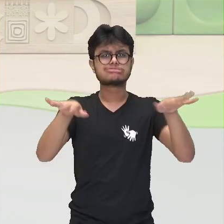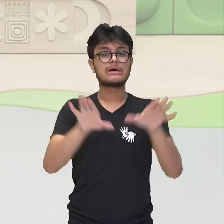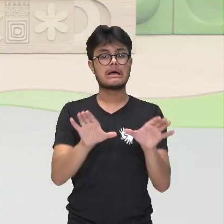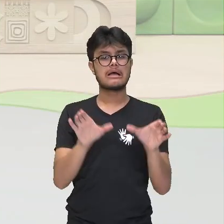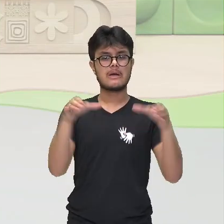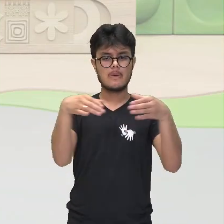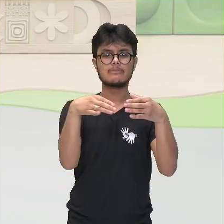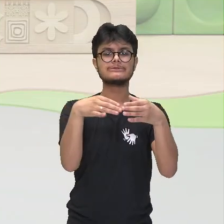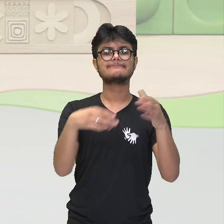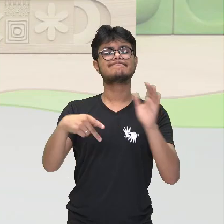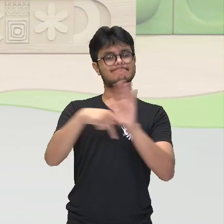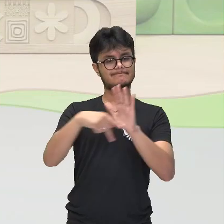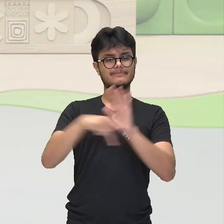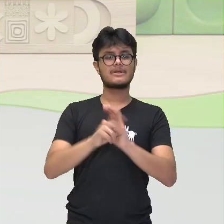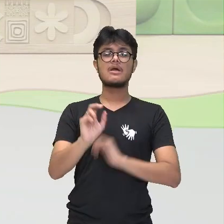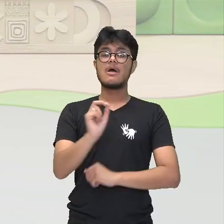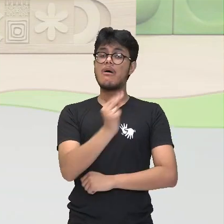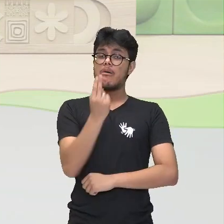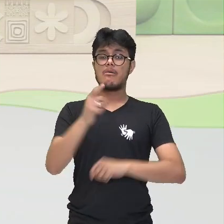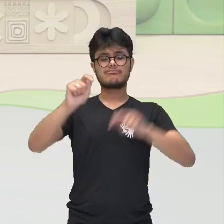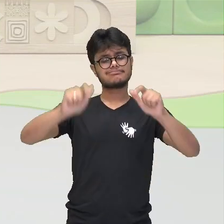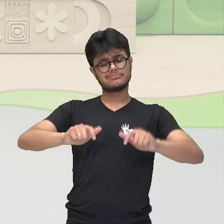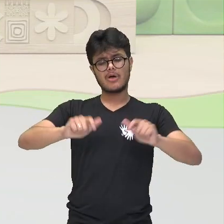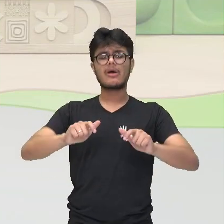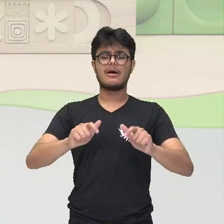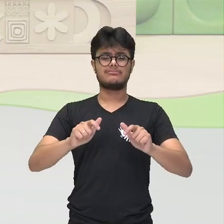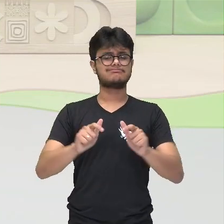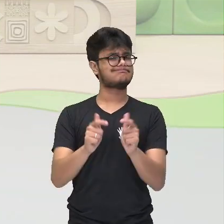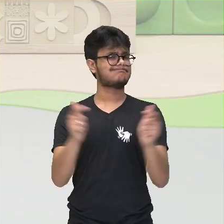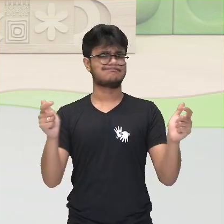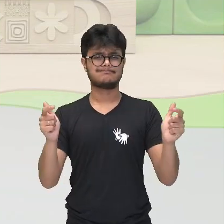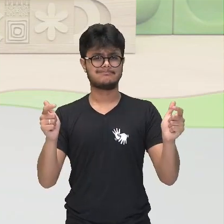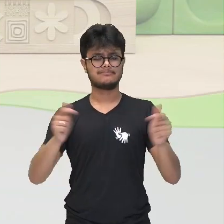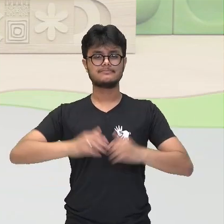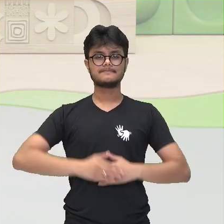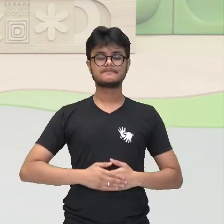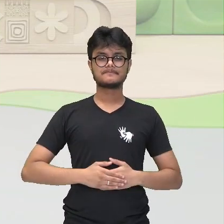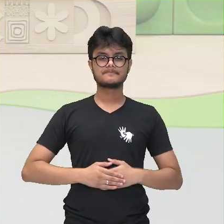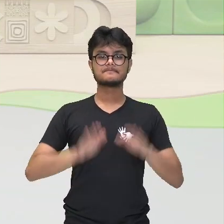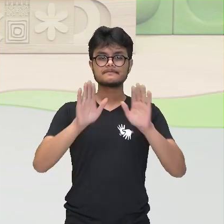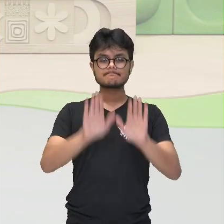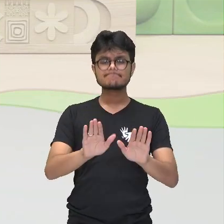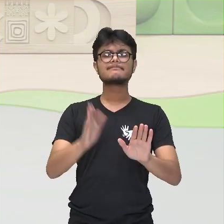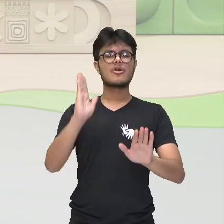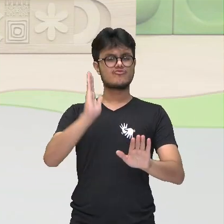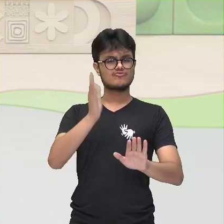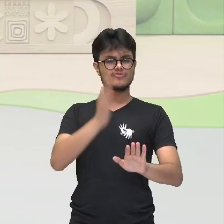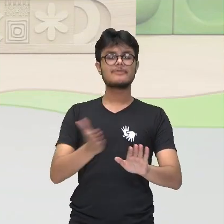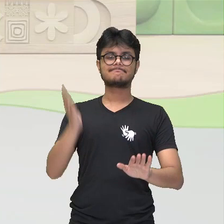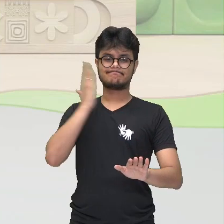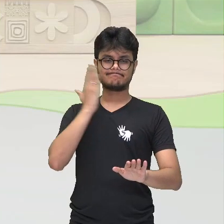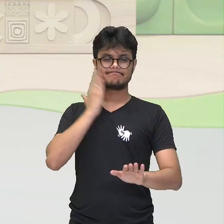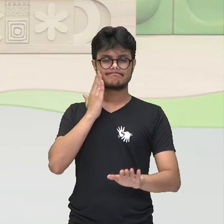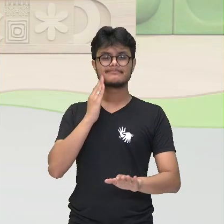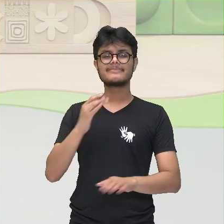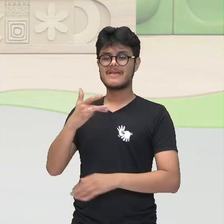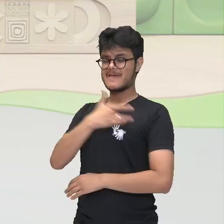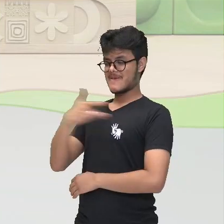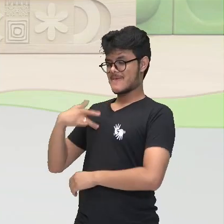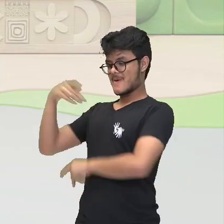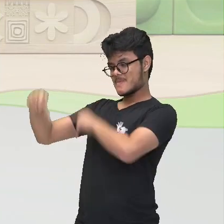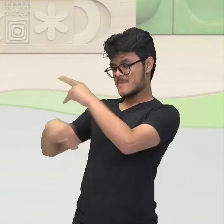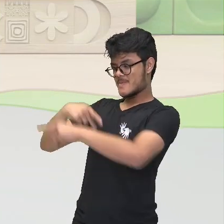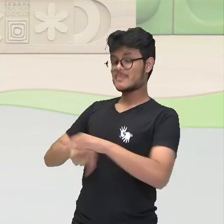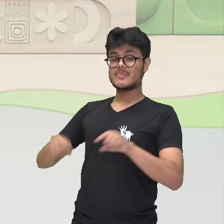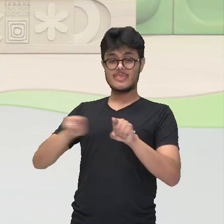naquela comunidade ou num espaço maior. Tá bom? Então, a gente relembrou com vocês essa diferença de saúde pública